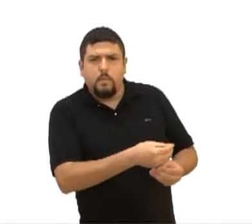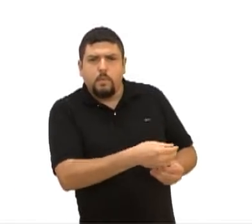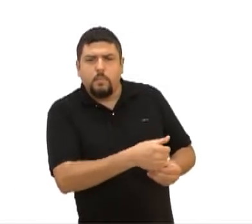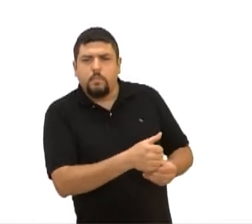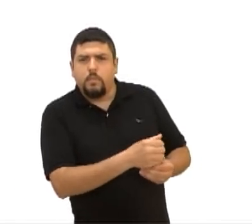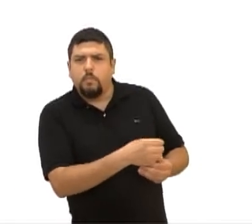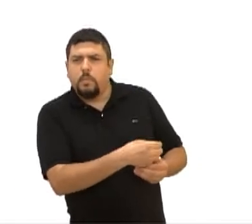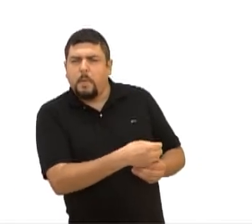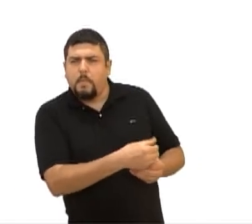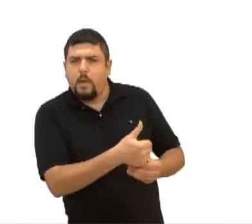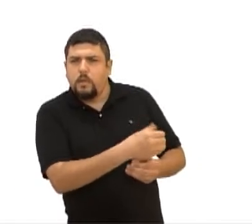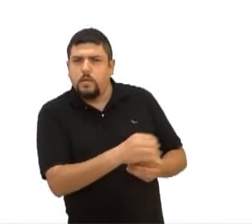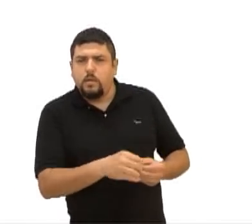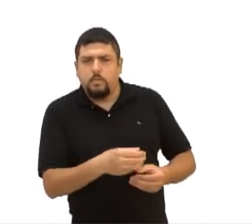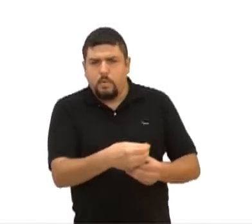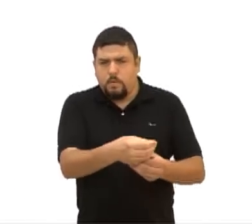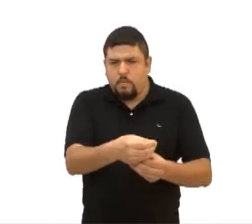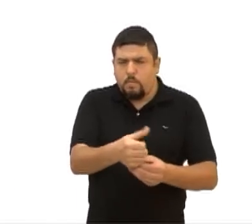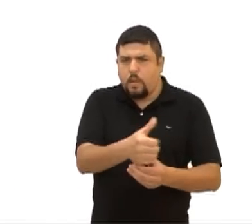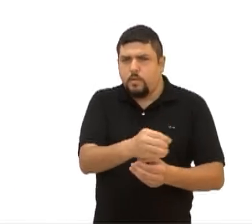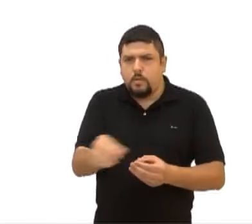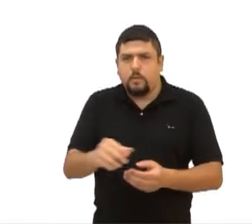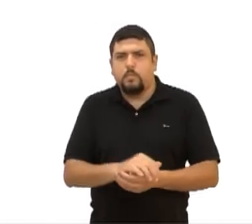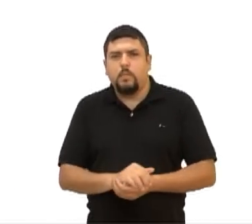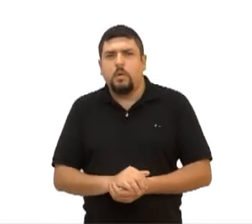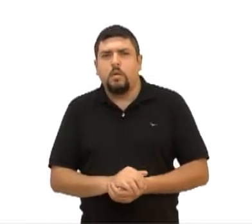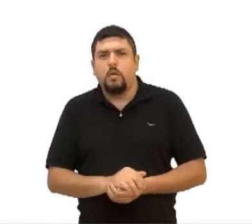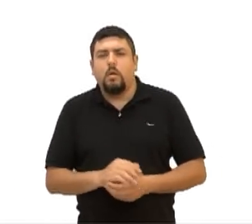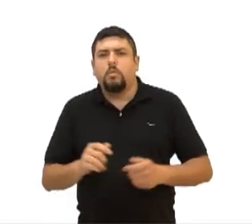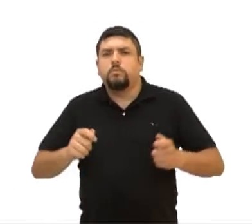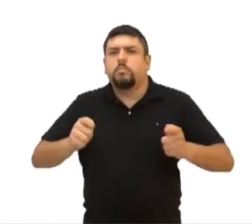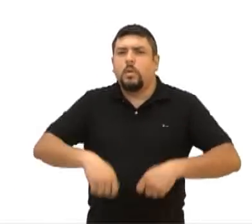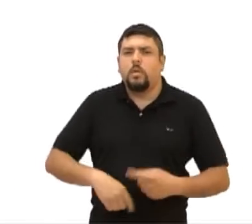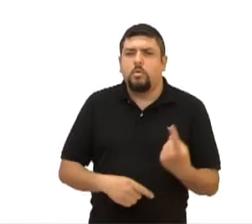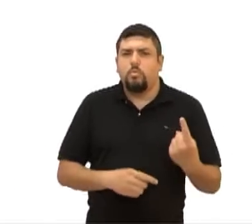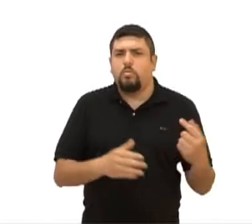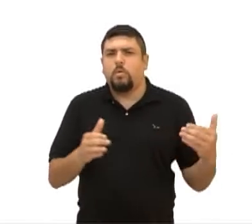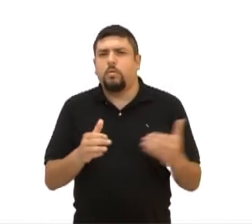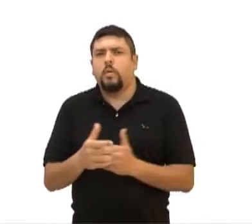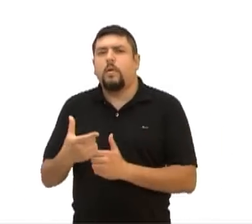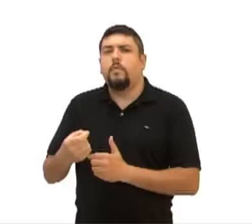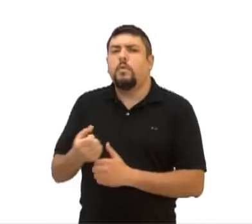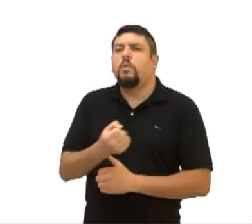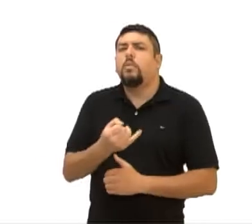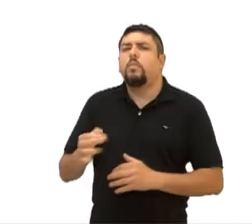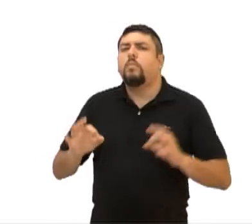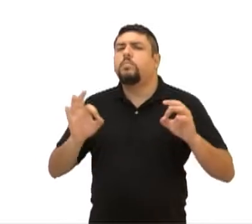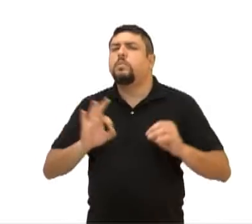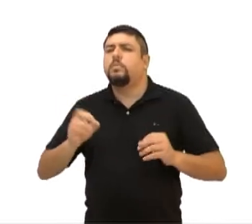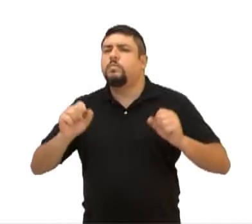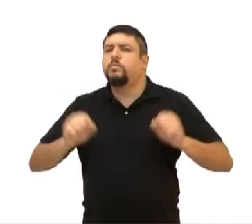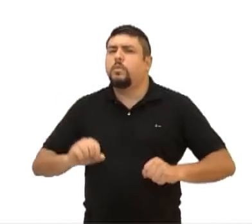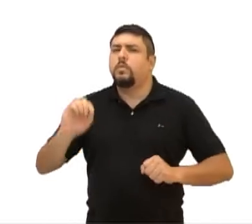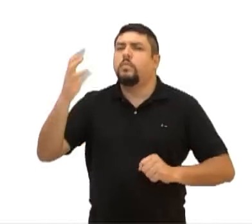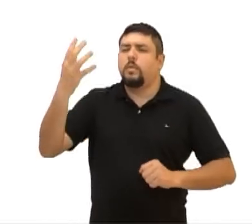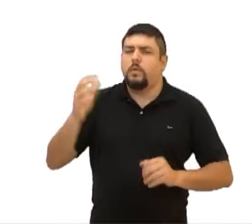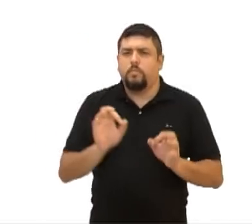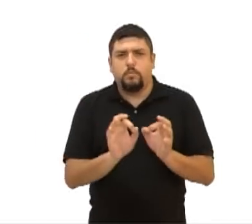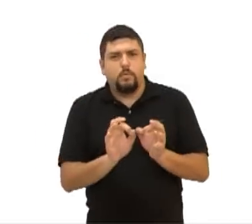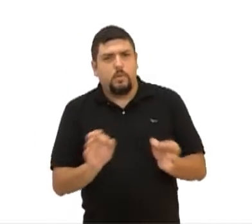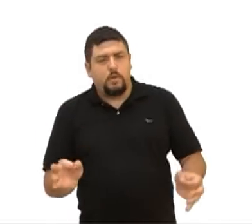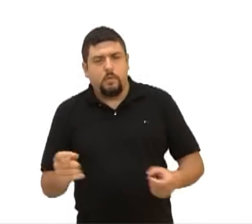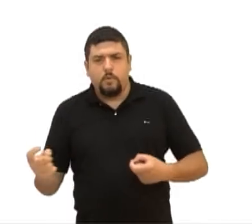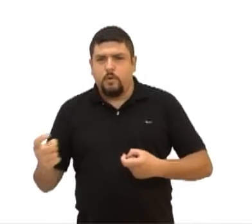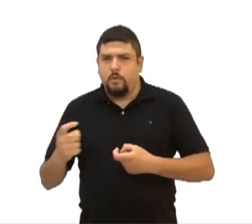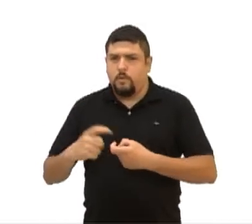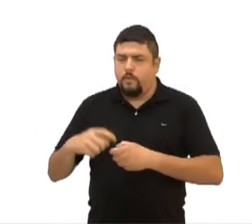é sorteada ao acaso. Qual a probabilidade de ser sorteado do 1 ao 20? Vai lá, pessoal, bem simples, para a gente voltar